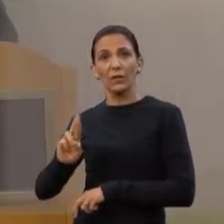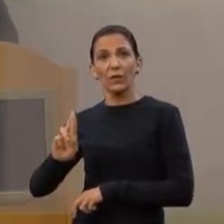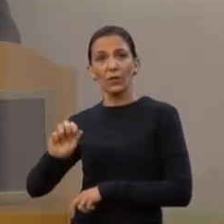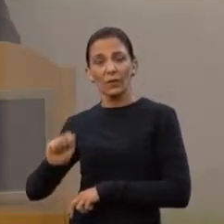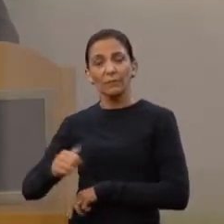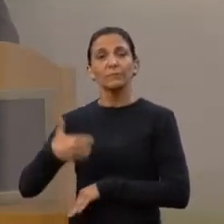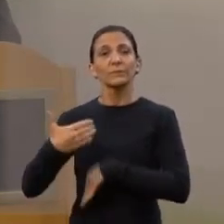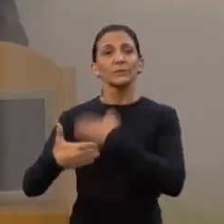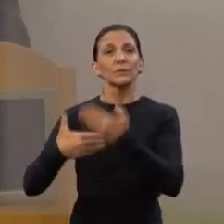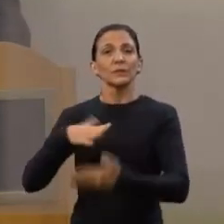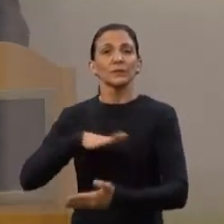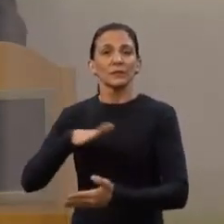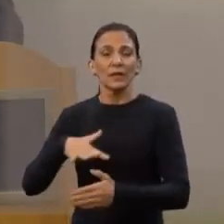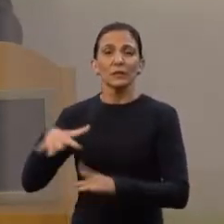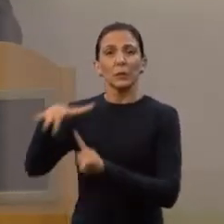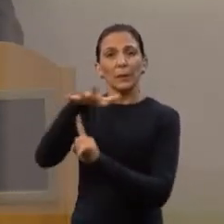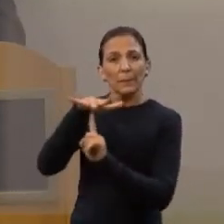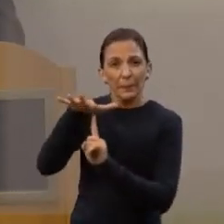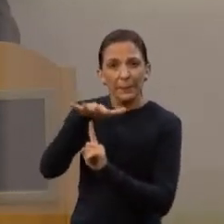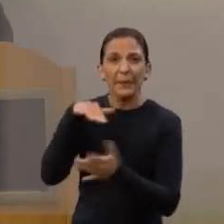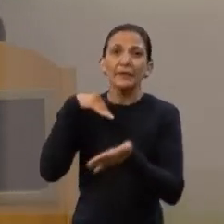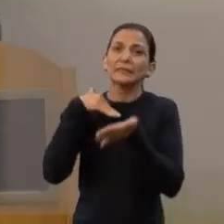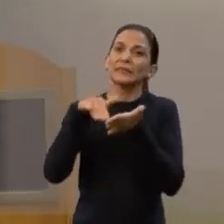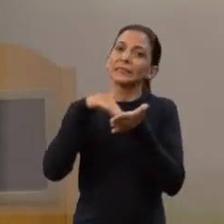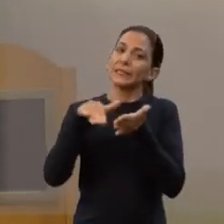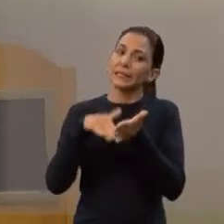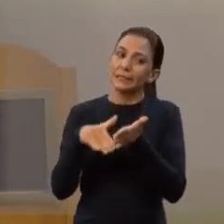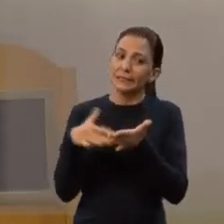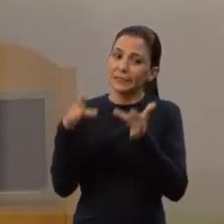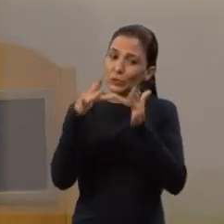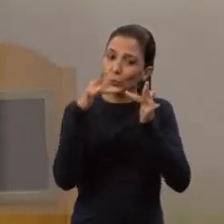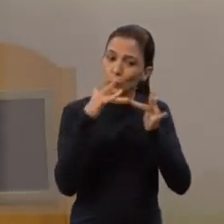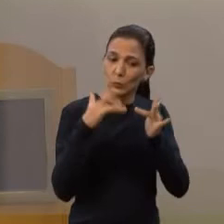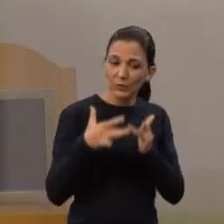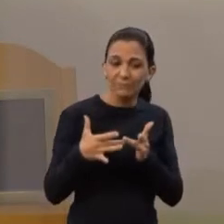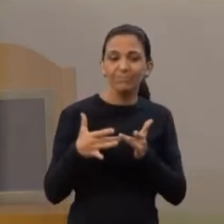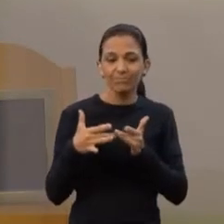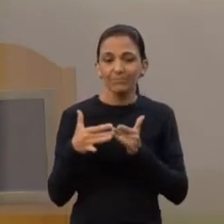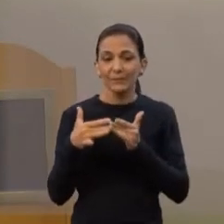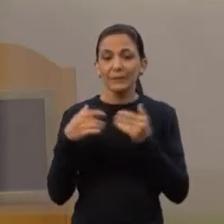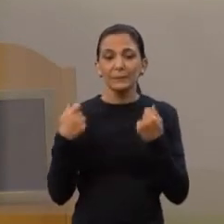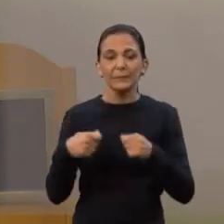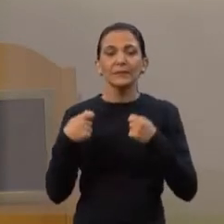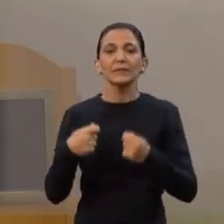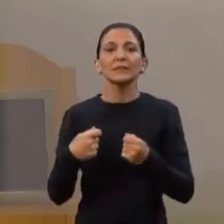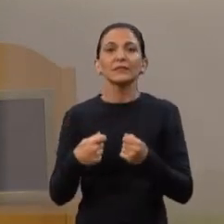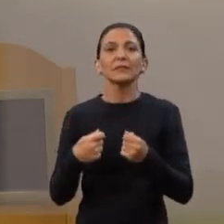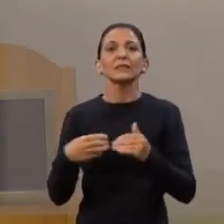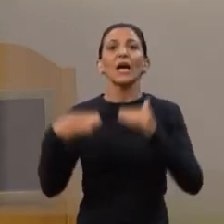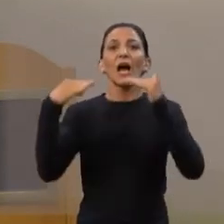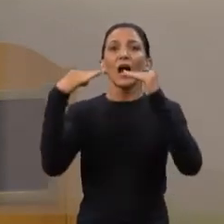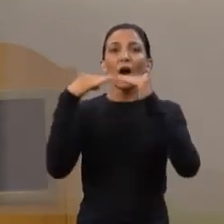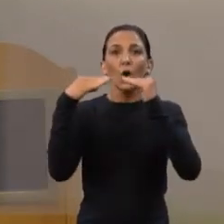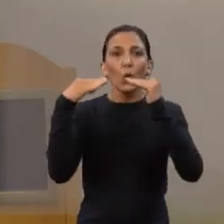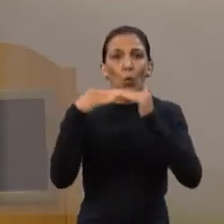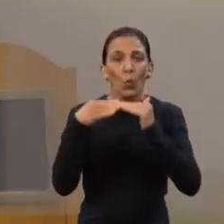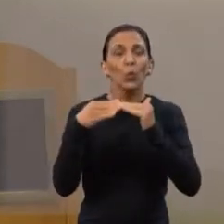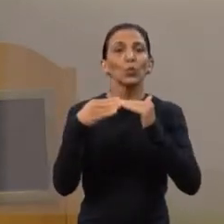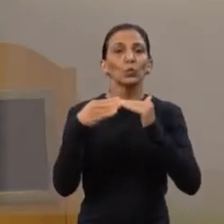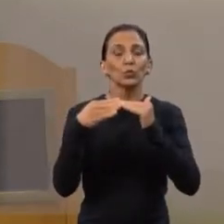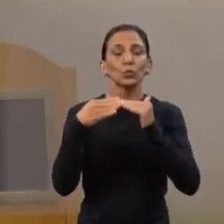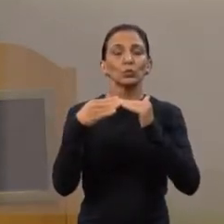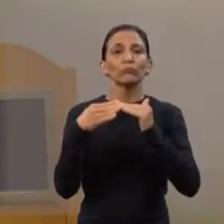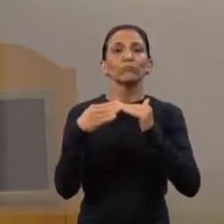regra o meio ambiente as secretarias para que a gente possa de alguma forma meio-dia a esse conflito